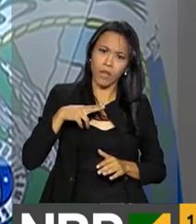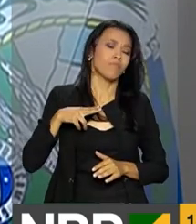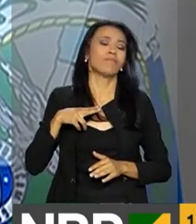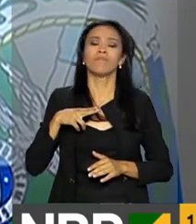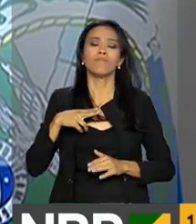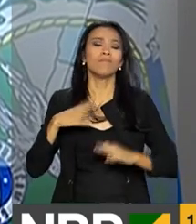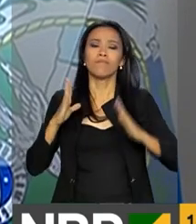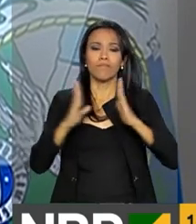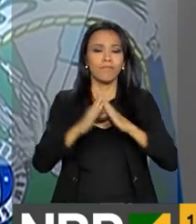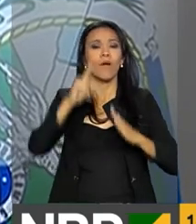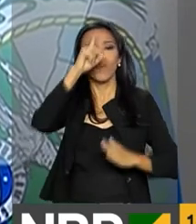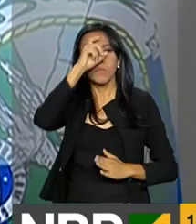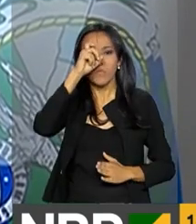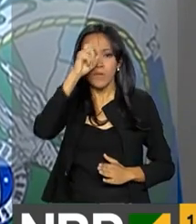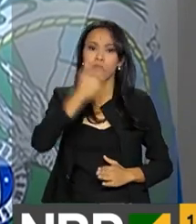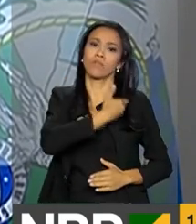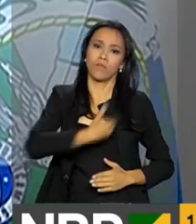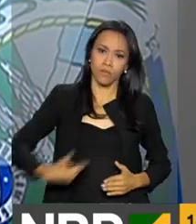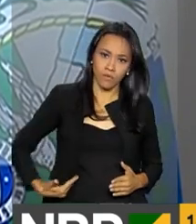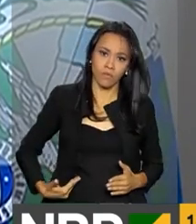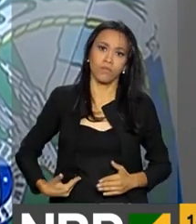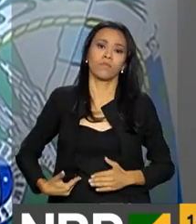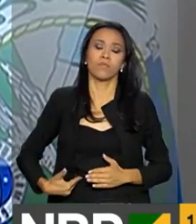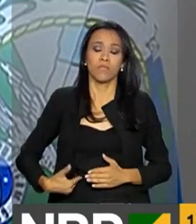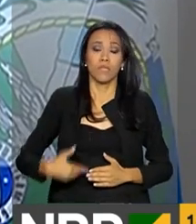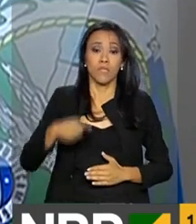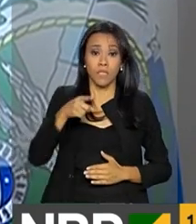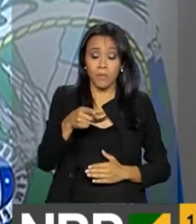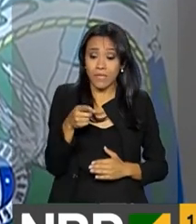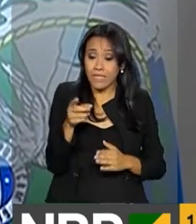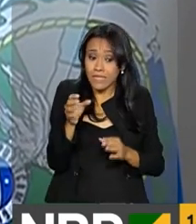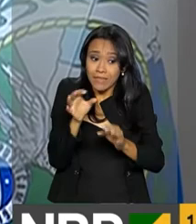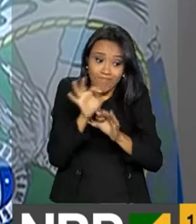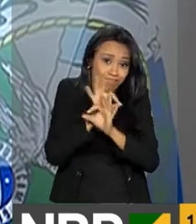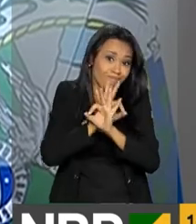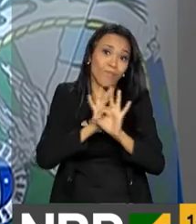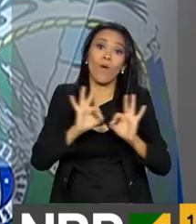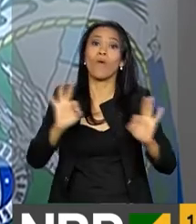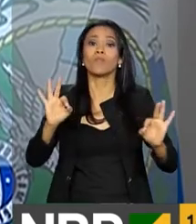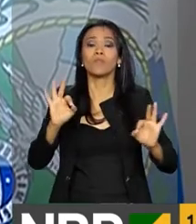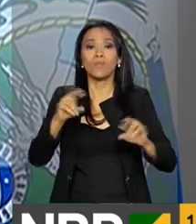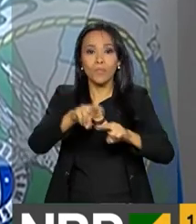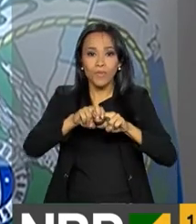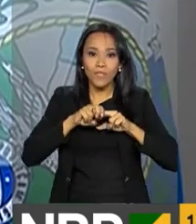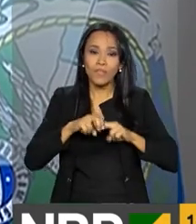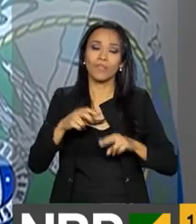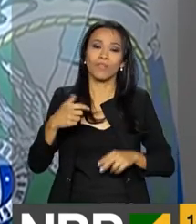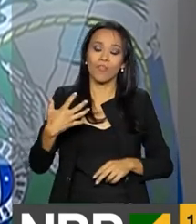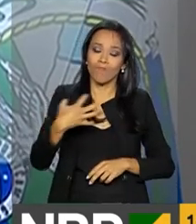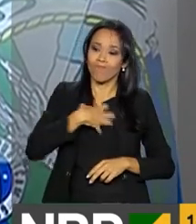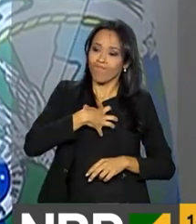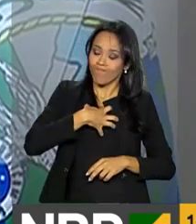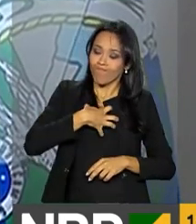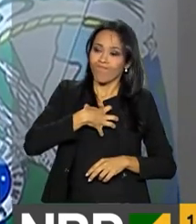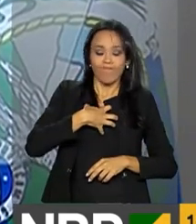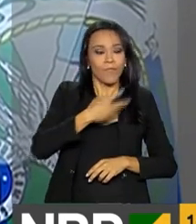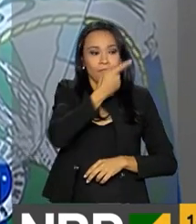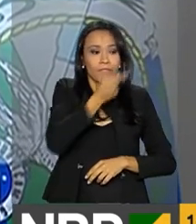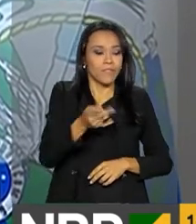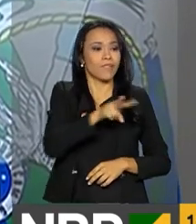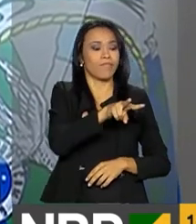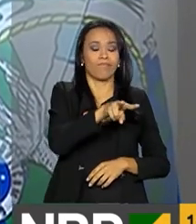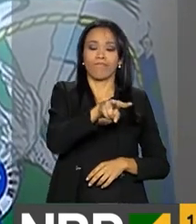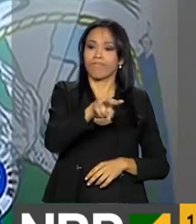E com esta qualificação extraordinária. Por isso, sensibilizado pela visita que fiz aqui, eu